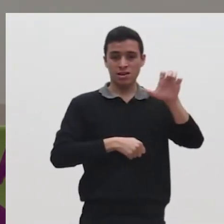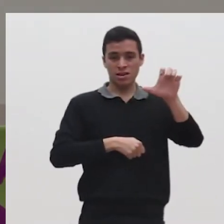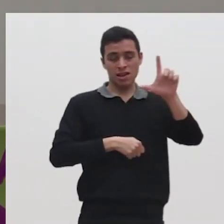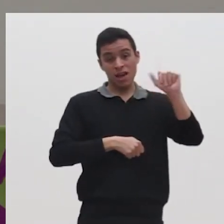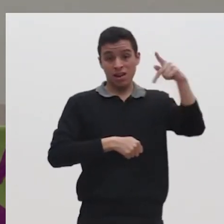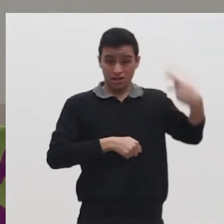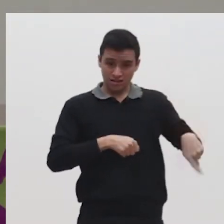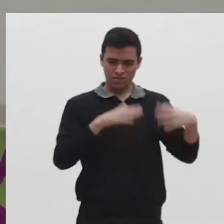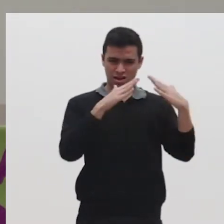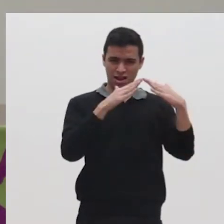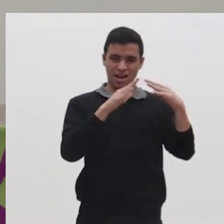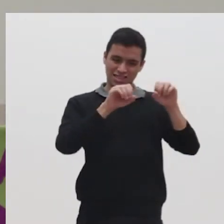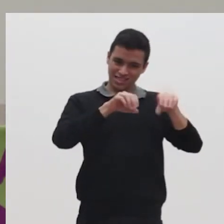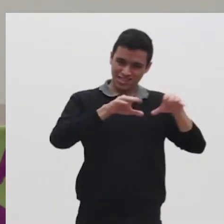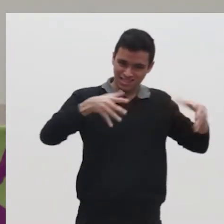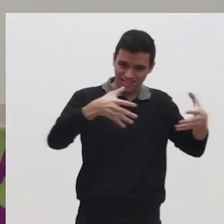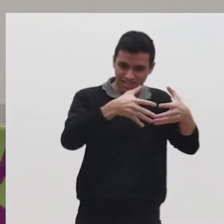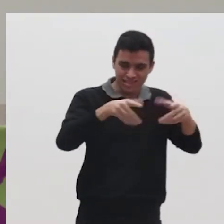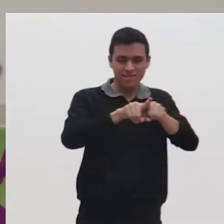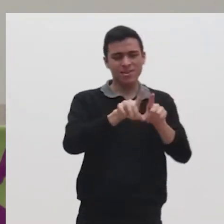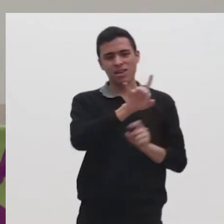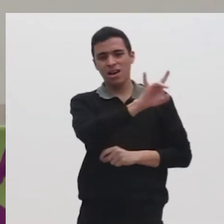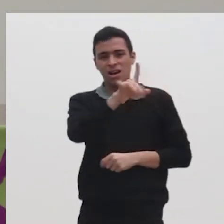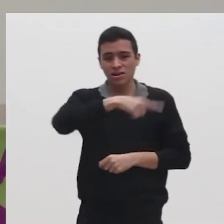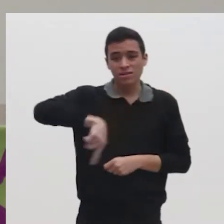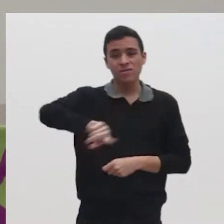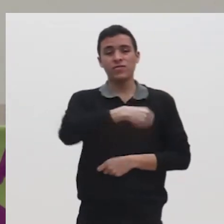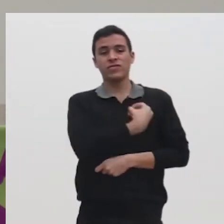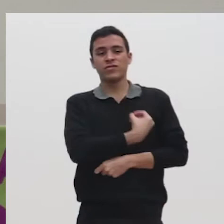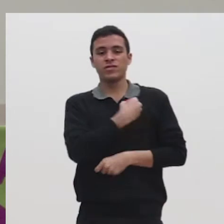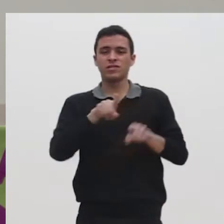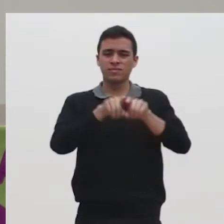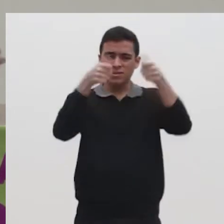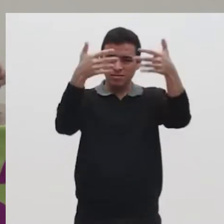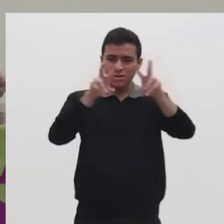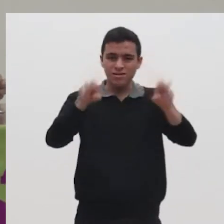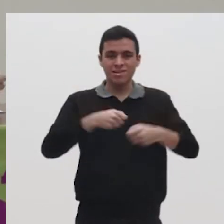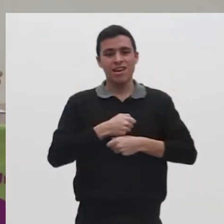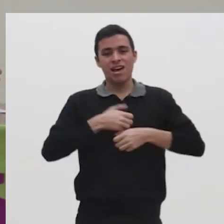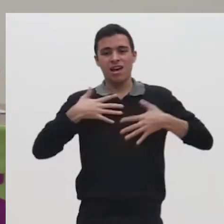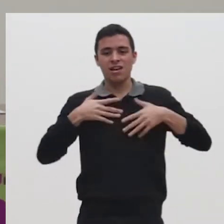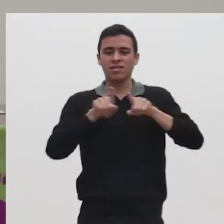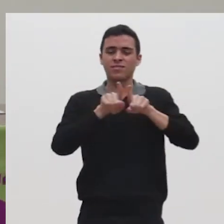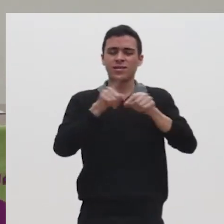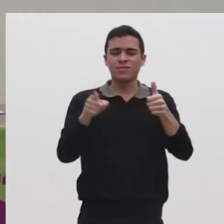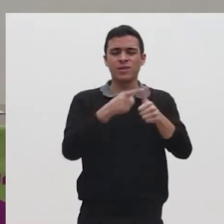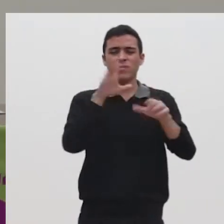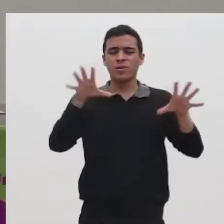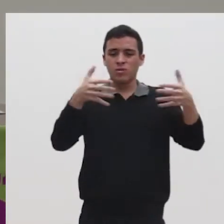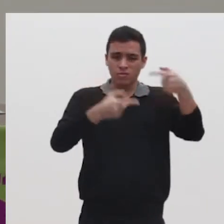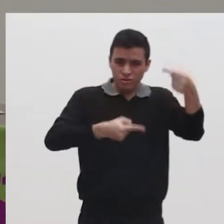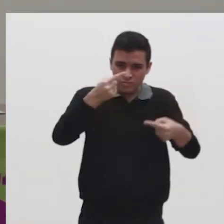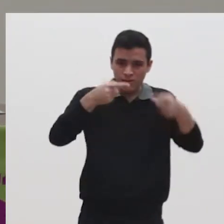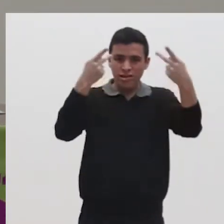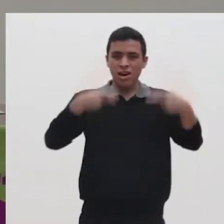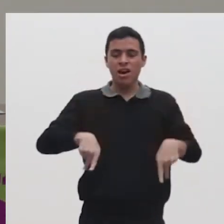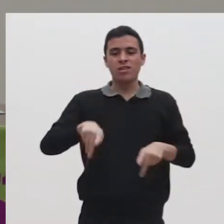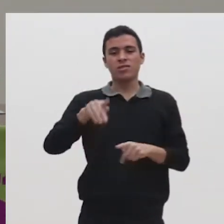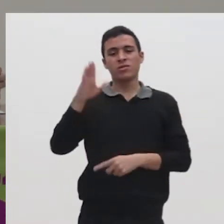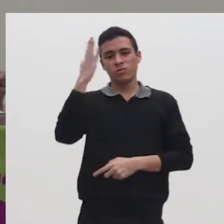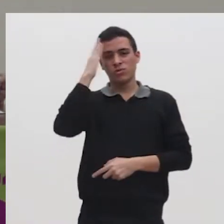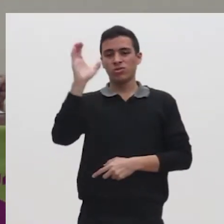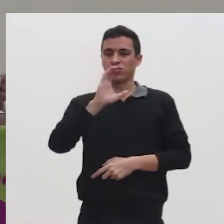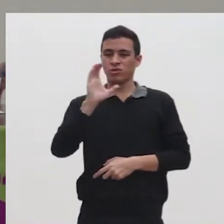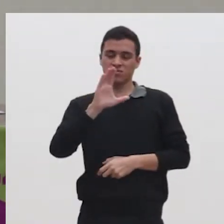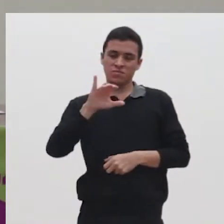a cada uma e a cada um de vocês, e falar da nossa satisfação também de estar fazendo esse primeiro debate em Curitiba, aqui